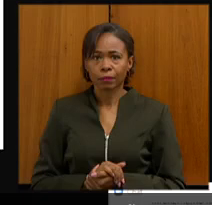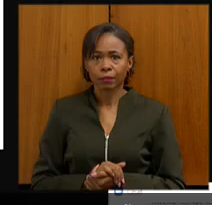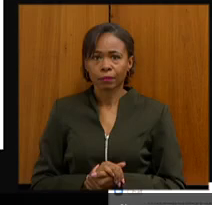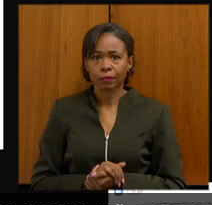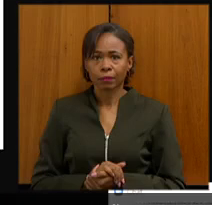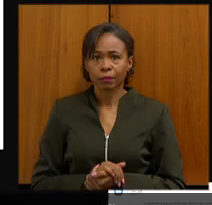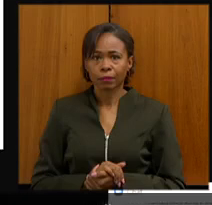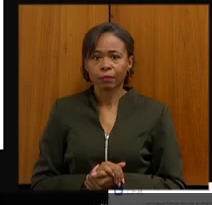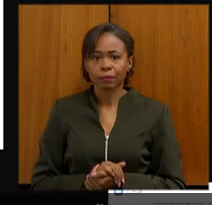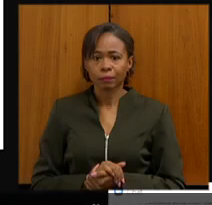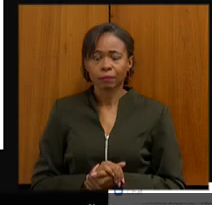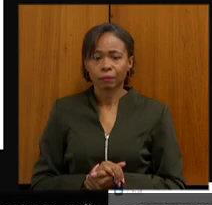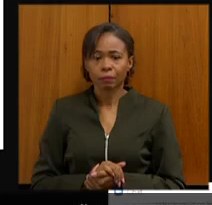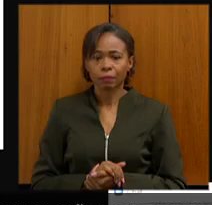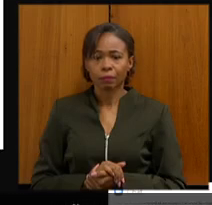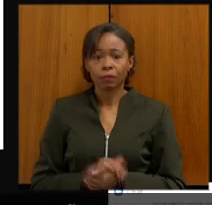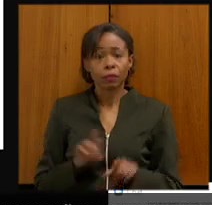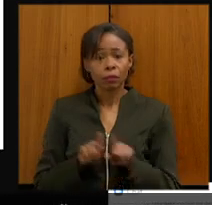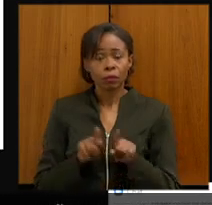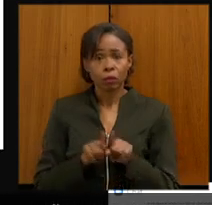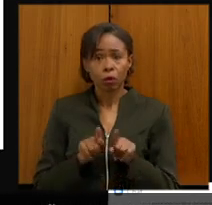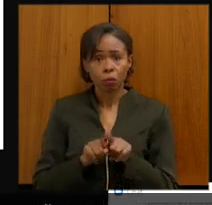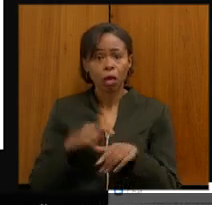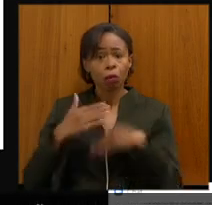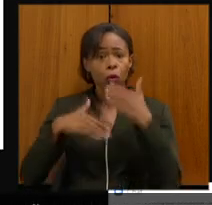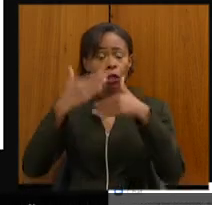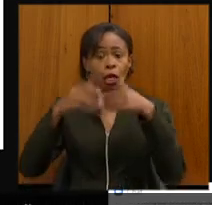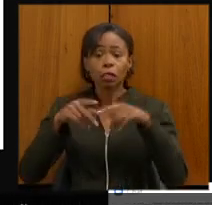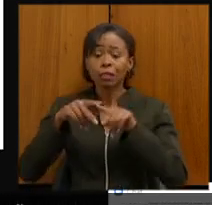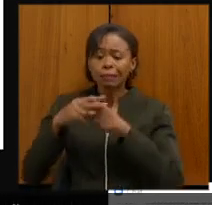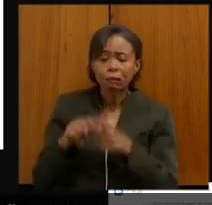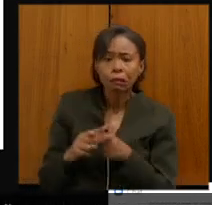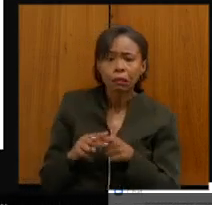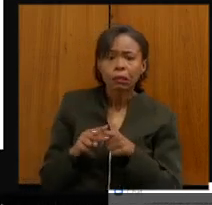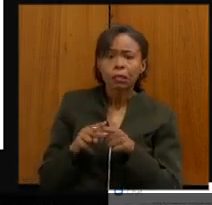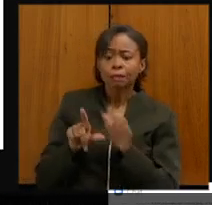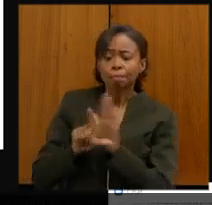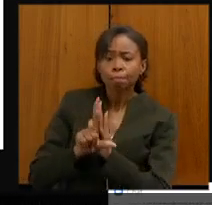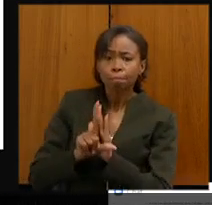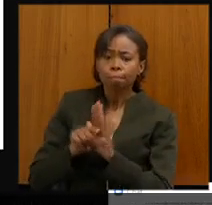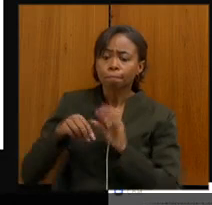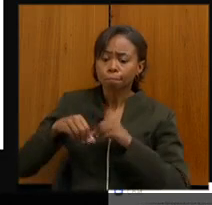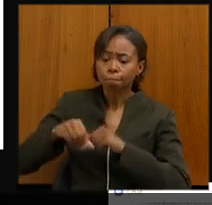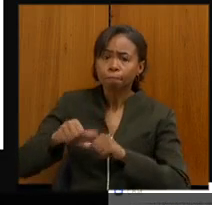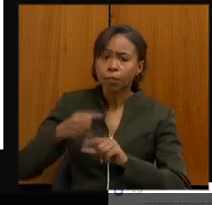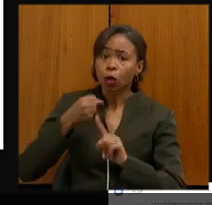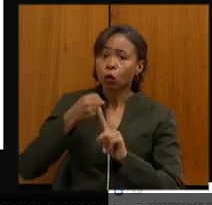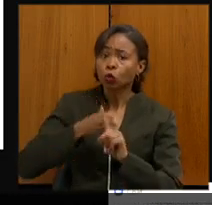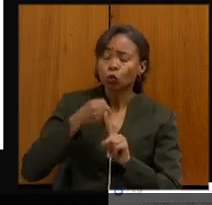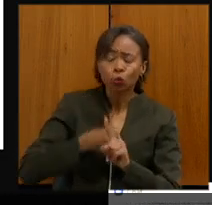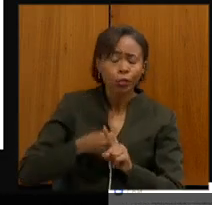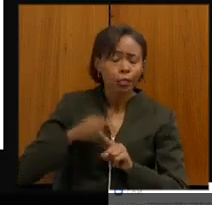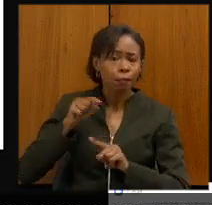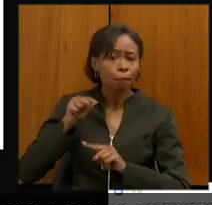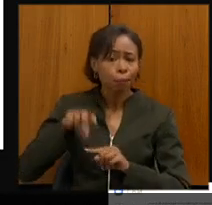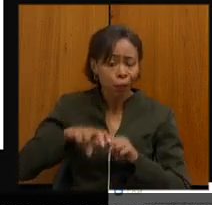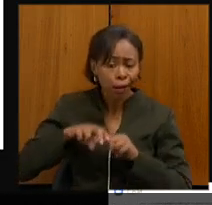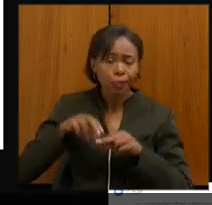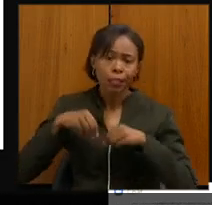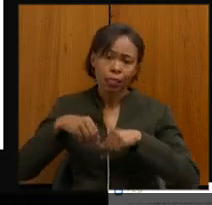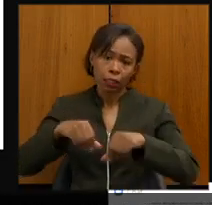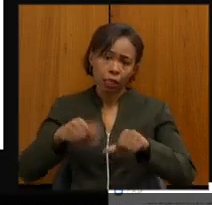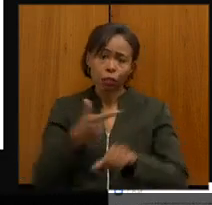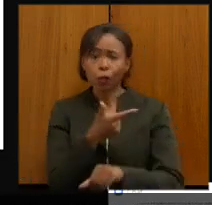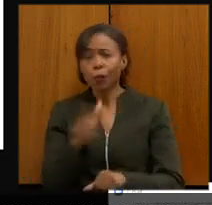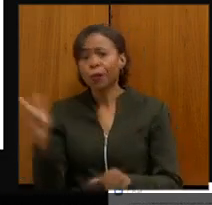as fragilidades nos processos de regularização fundiária de assentamentos de luta pela terra entre outras situações que agravam as